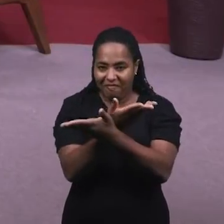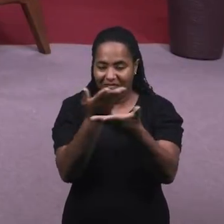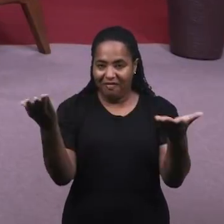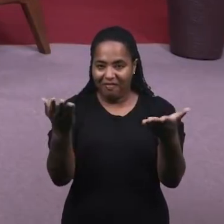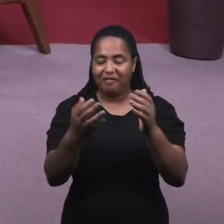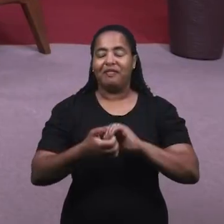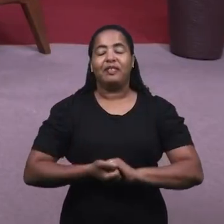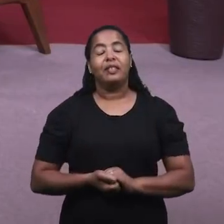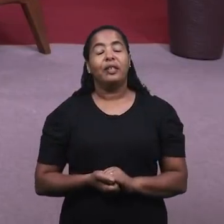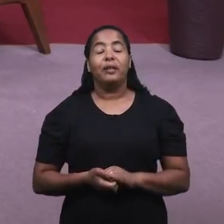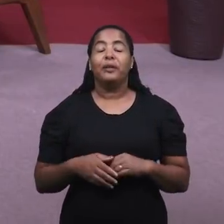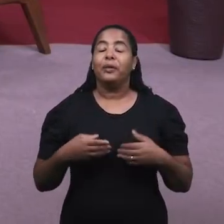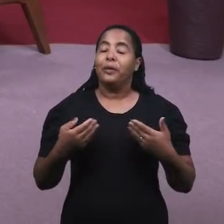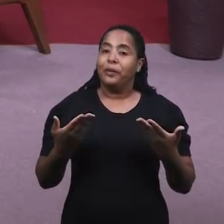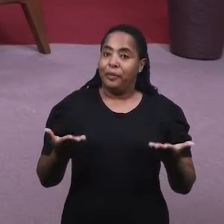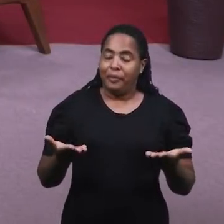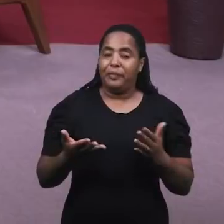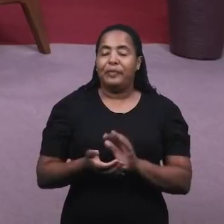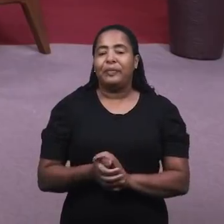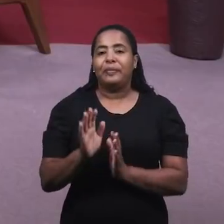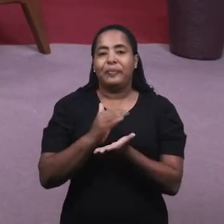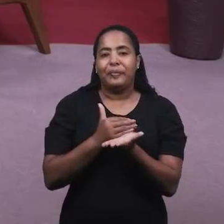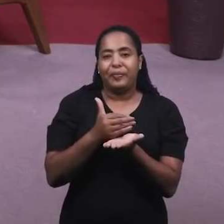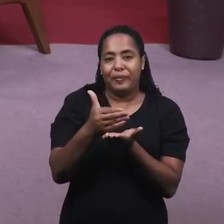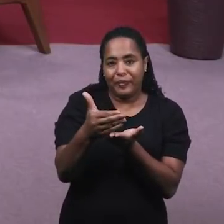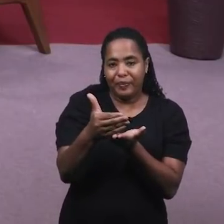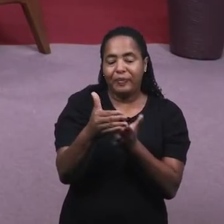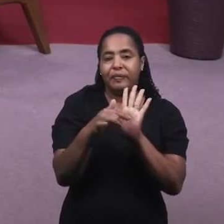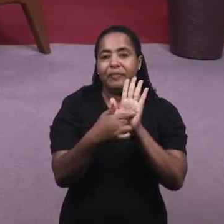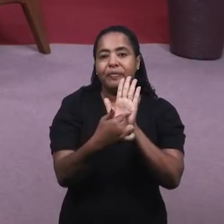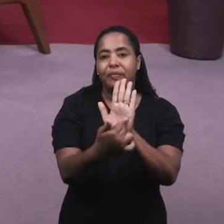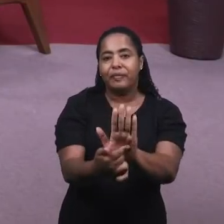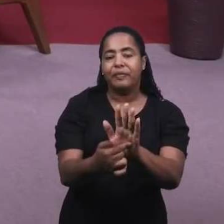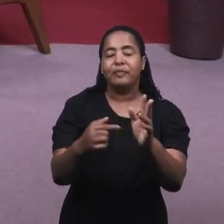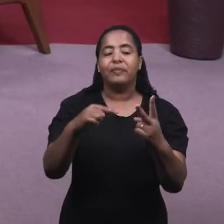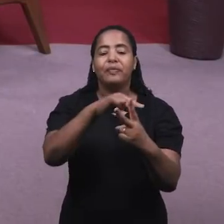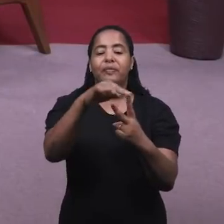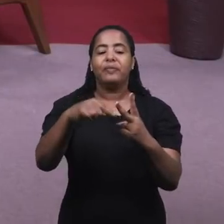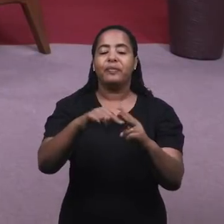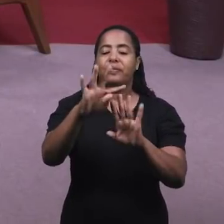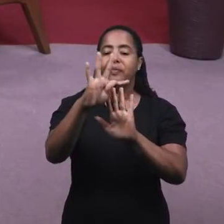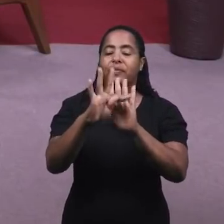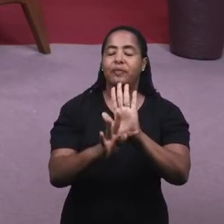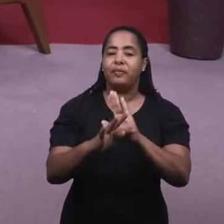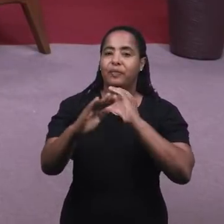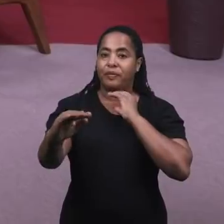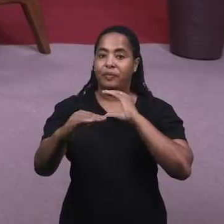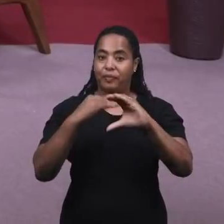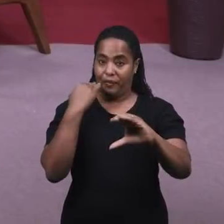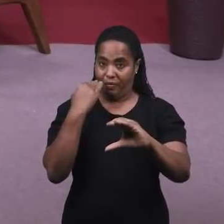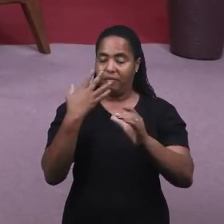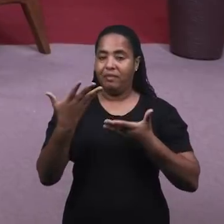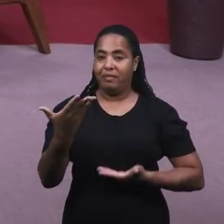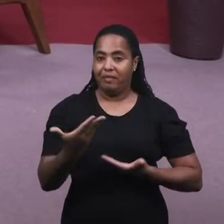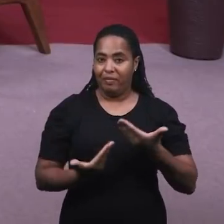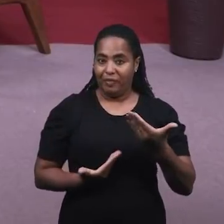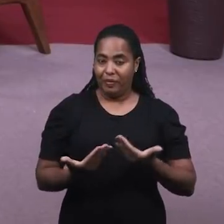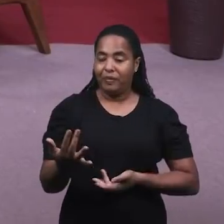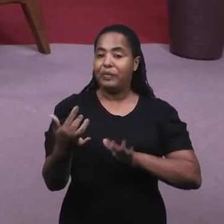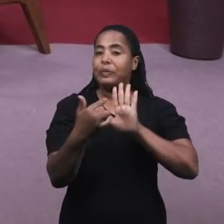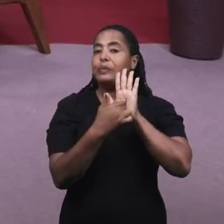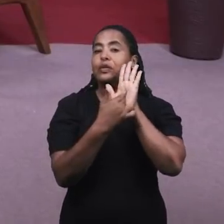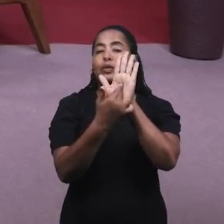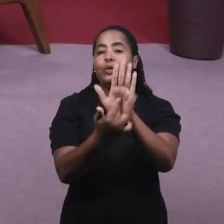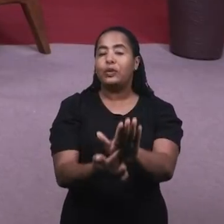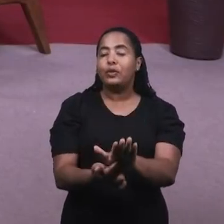todos. Muito bem. Nós vamos começar aqui trazendo 2 textos que foram enviados por irmãos que